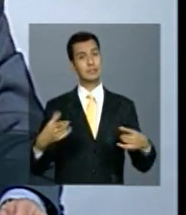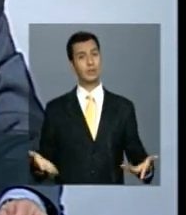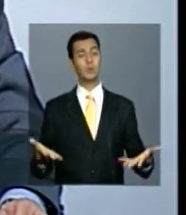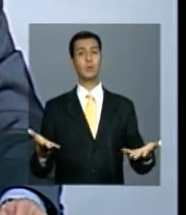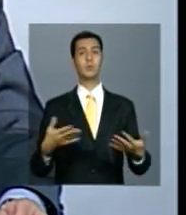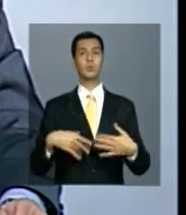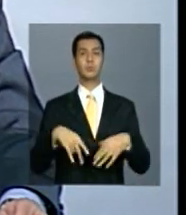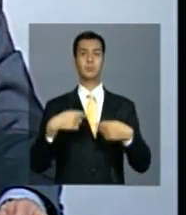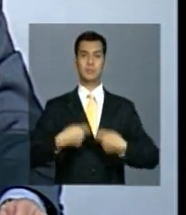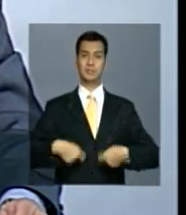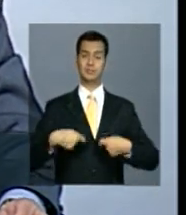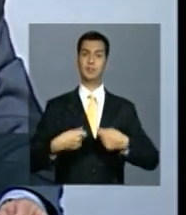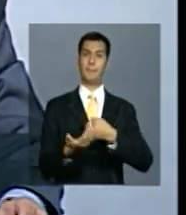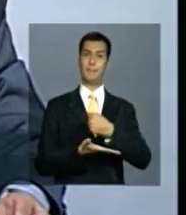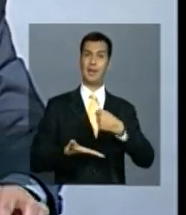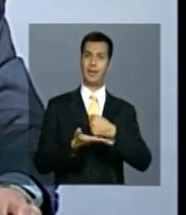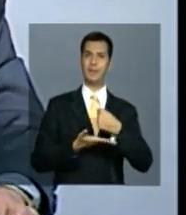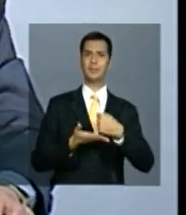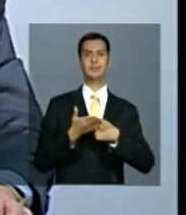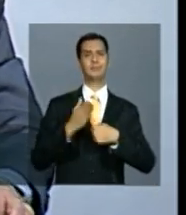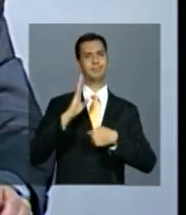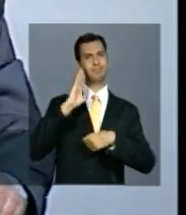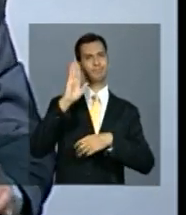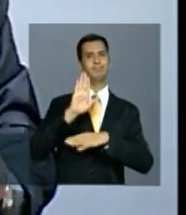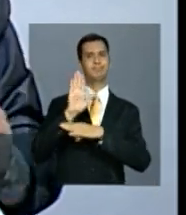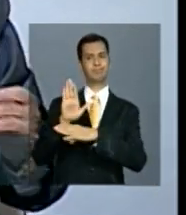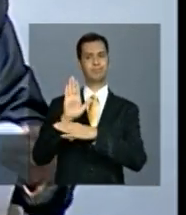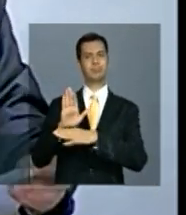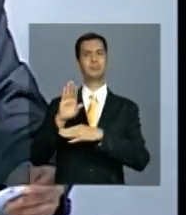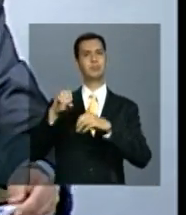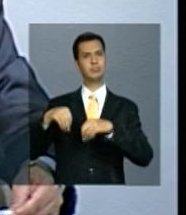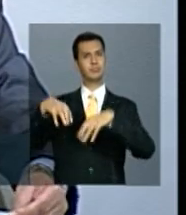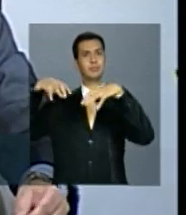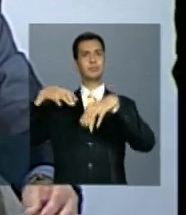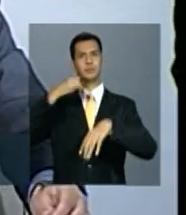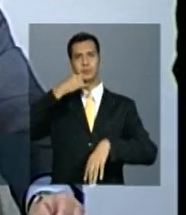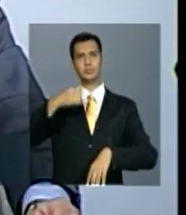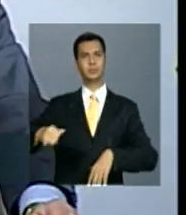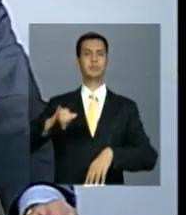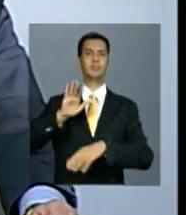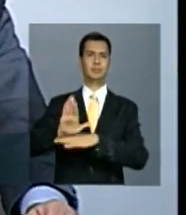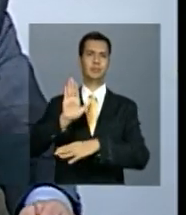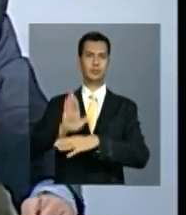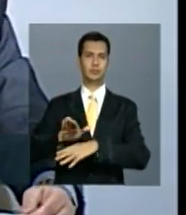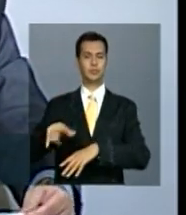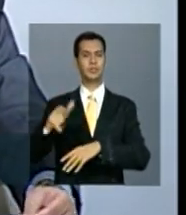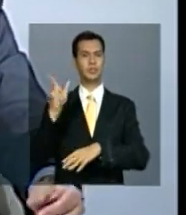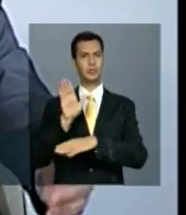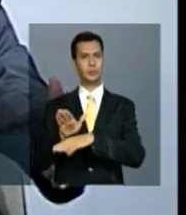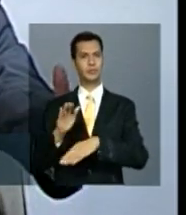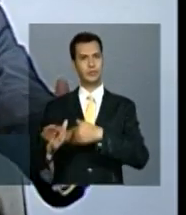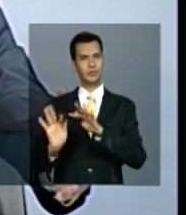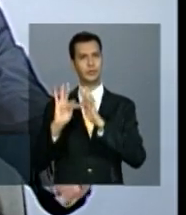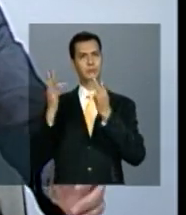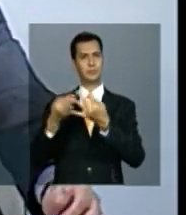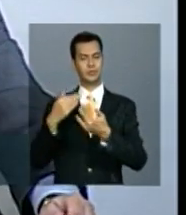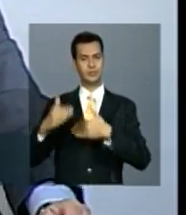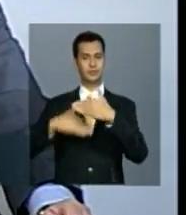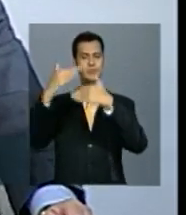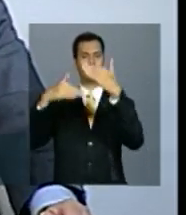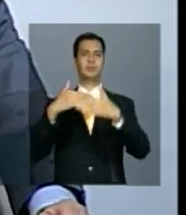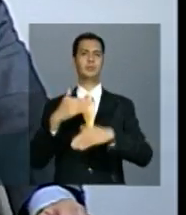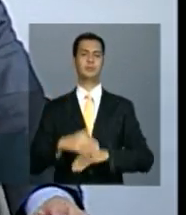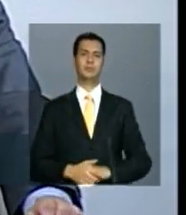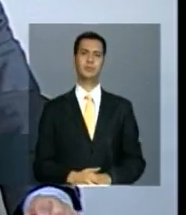um serviço básico essencial mas também que facilita a a o desenvolvimento produtivo dessas famílias eh importante